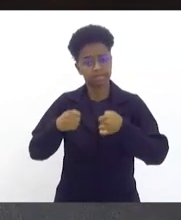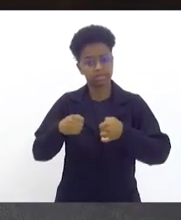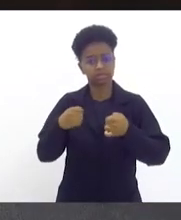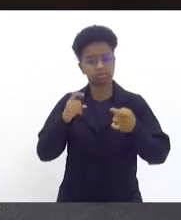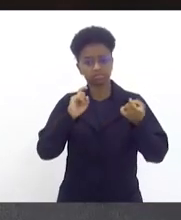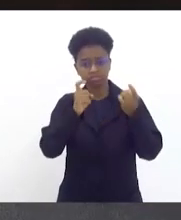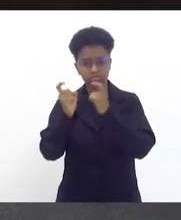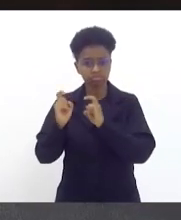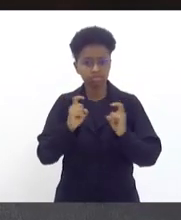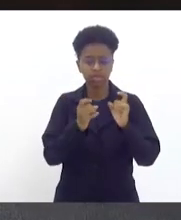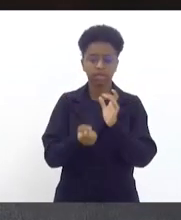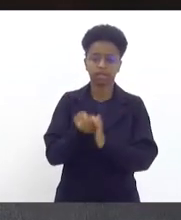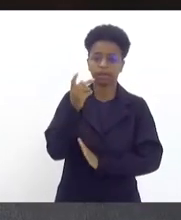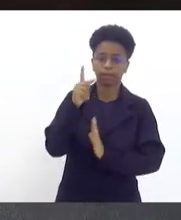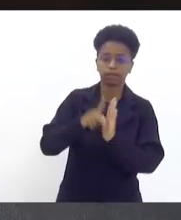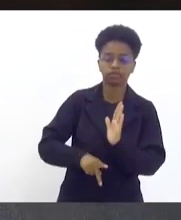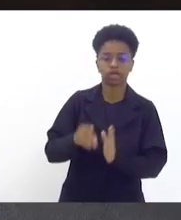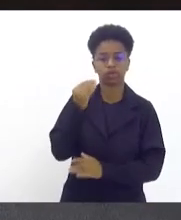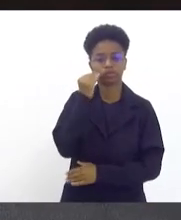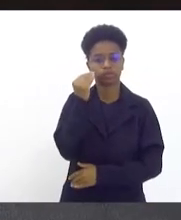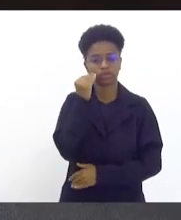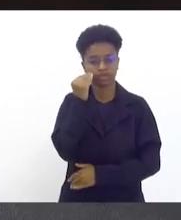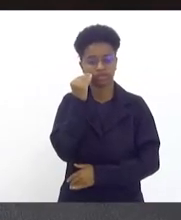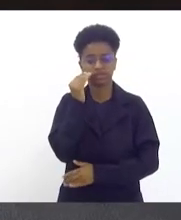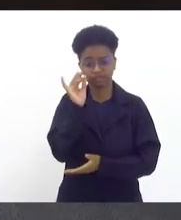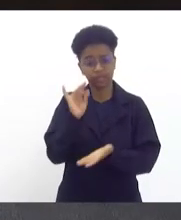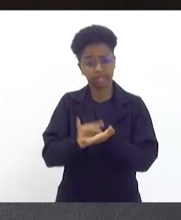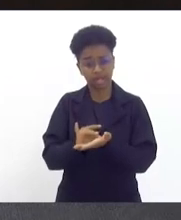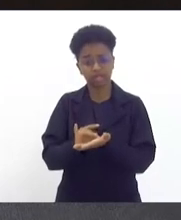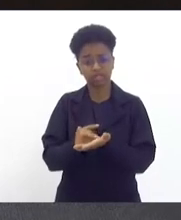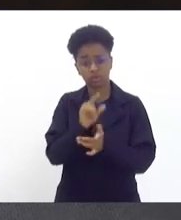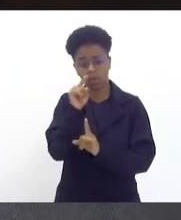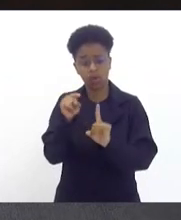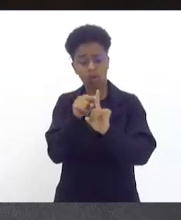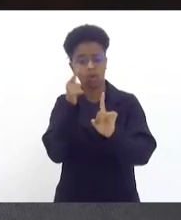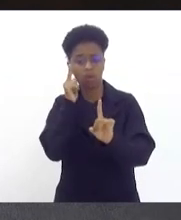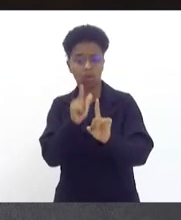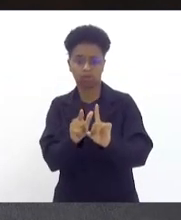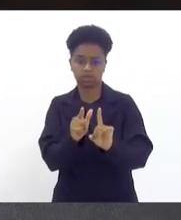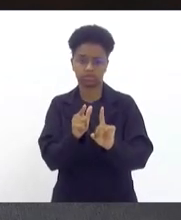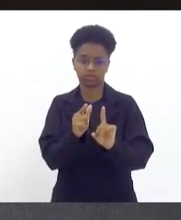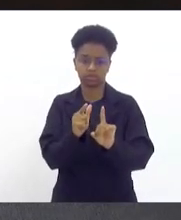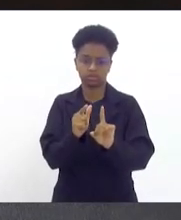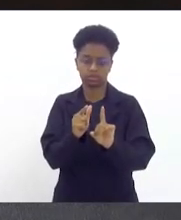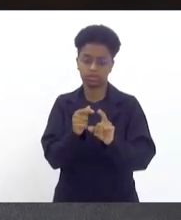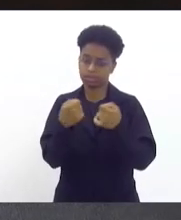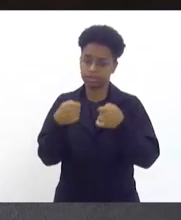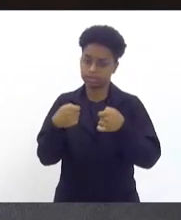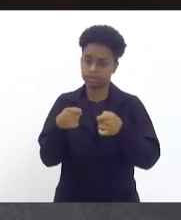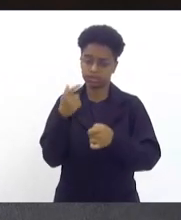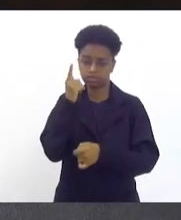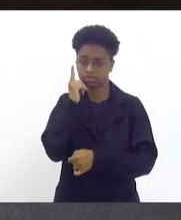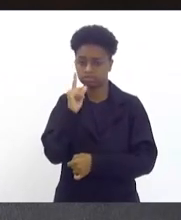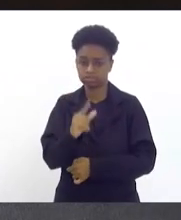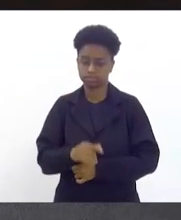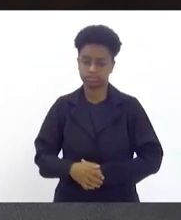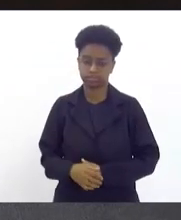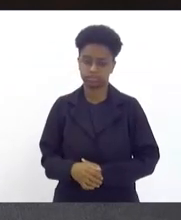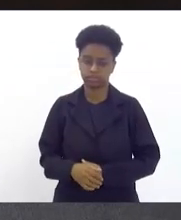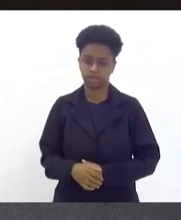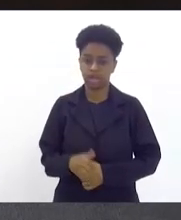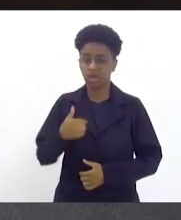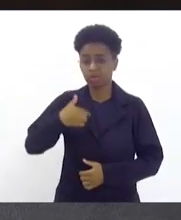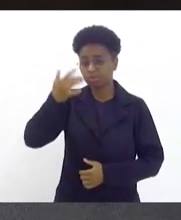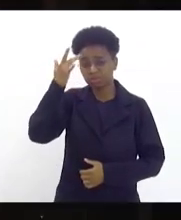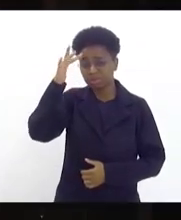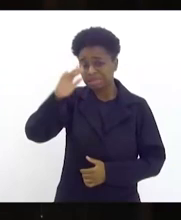vão fazer um projeto para obter o finalmente aquele objetivo chegar no fim eu não gostei nada